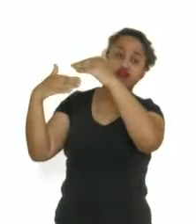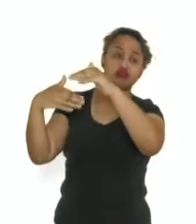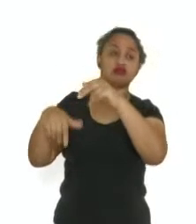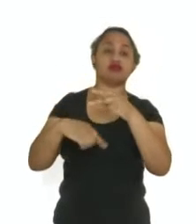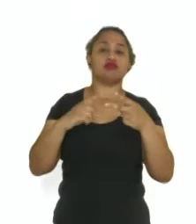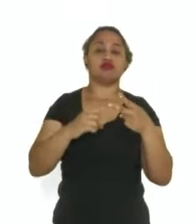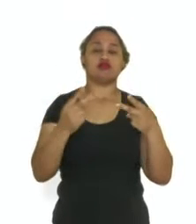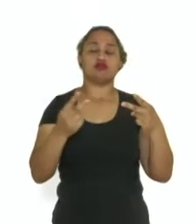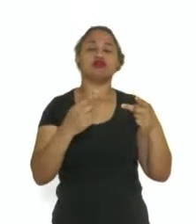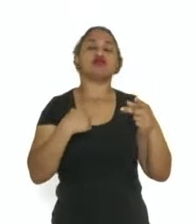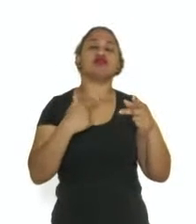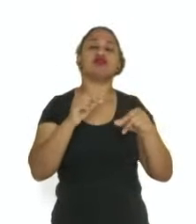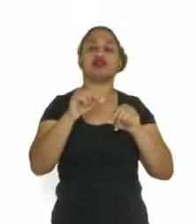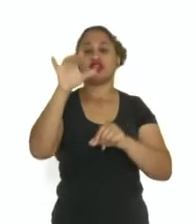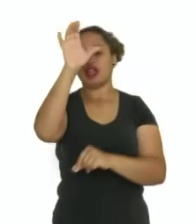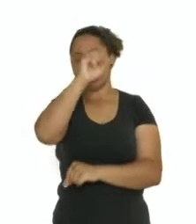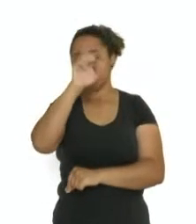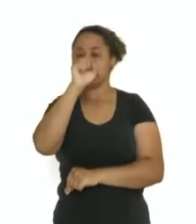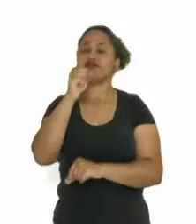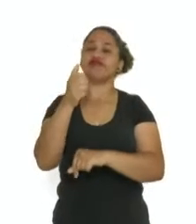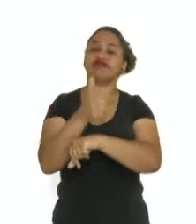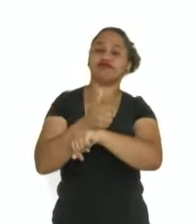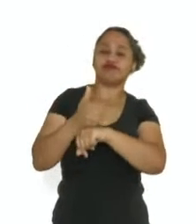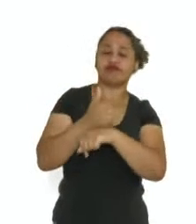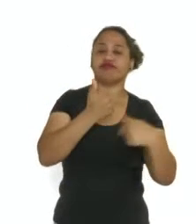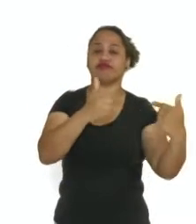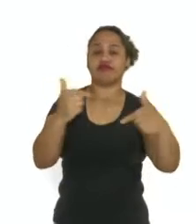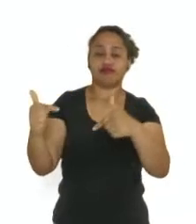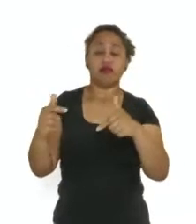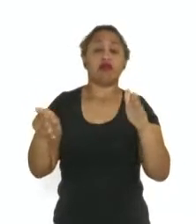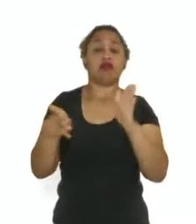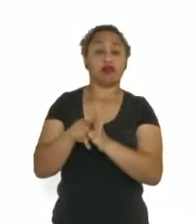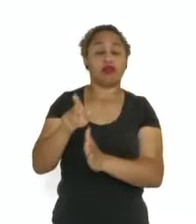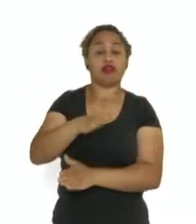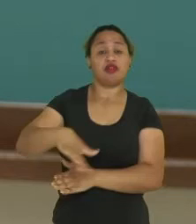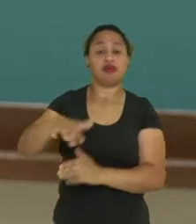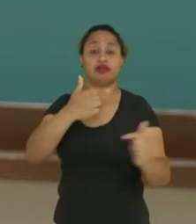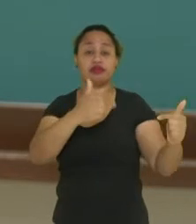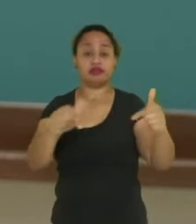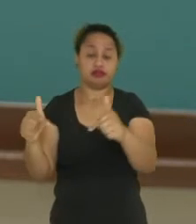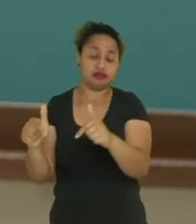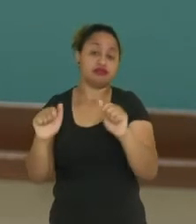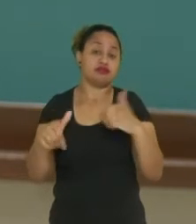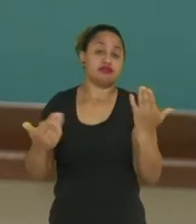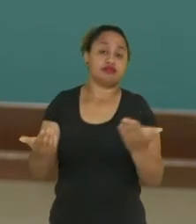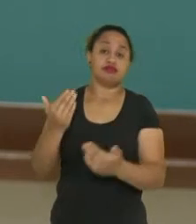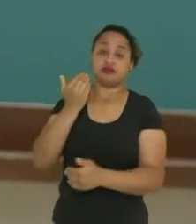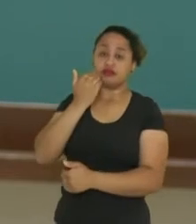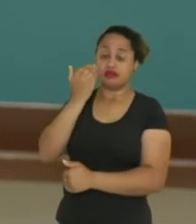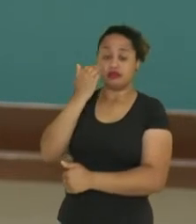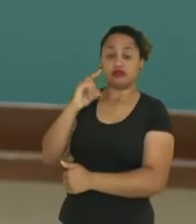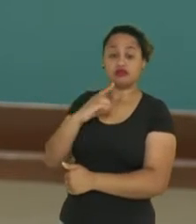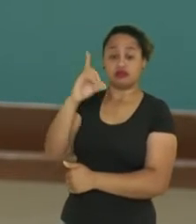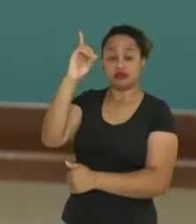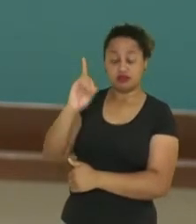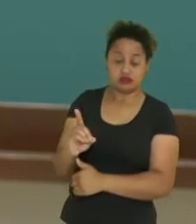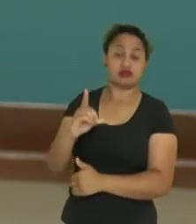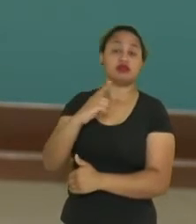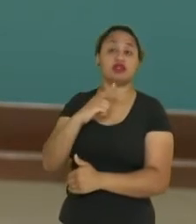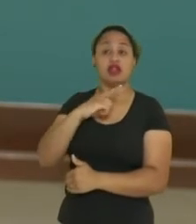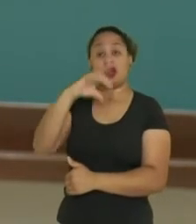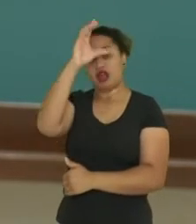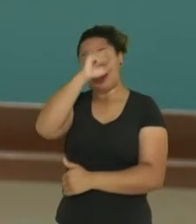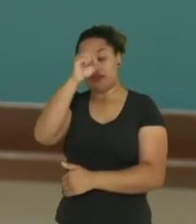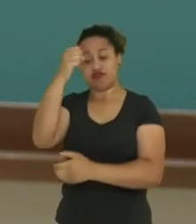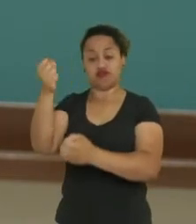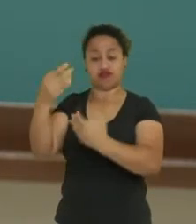a formação de trabalho adequada ao mercado de trabalho. Então, o adolescente ele tem um direito de receber uma formação